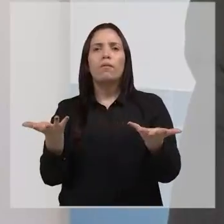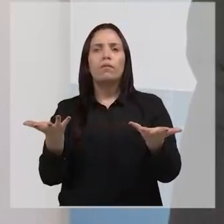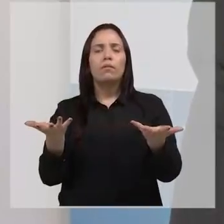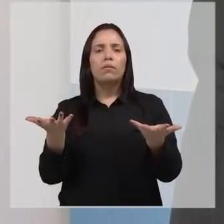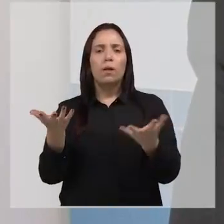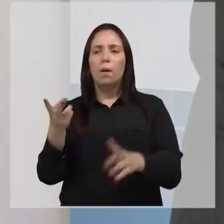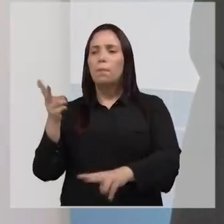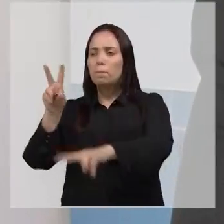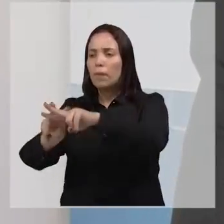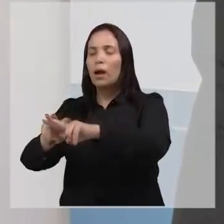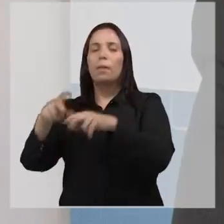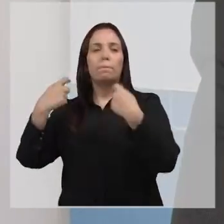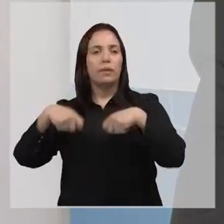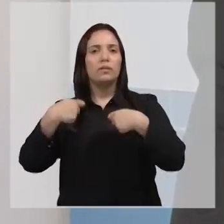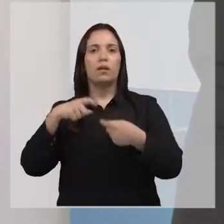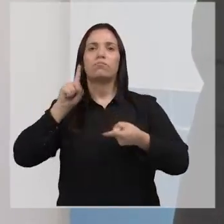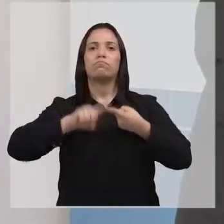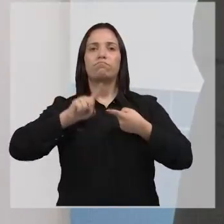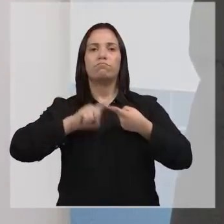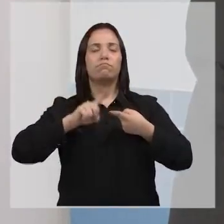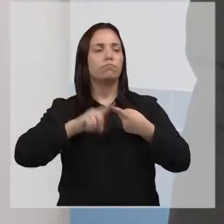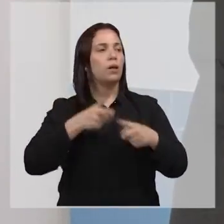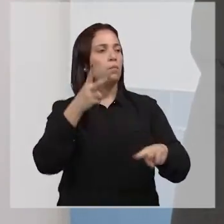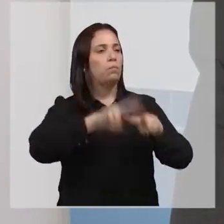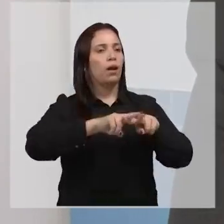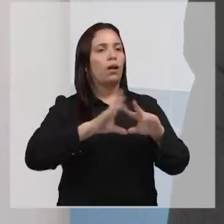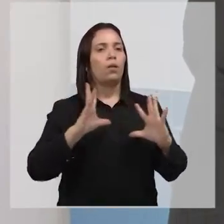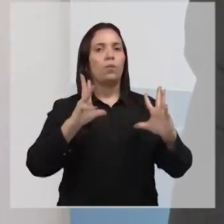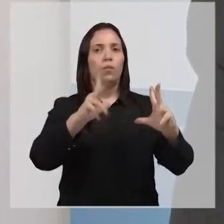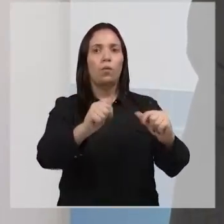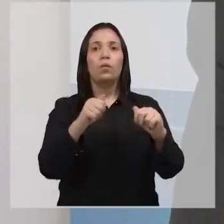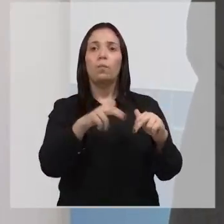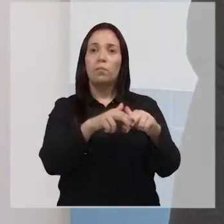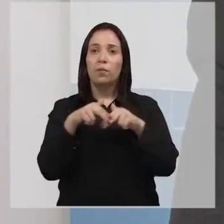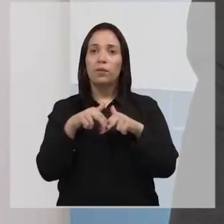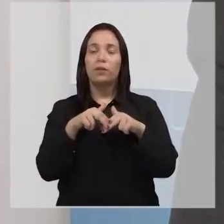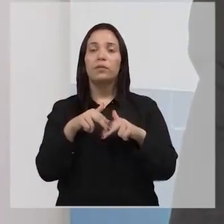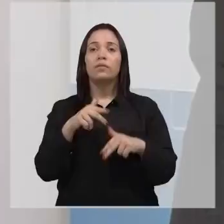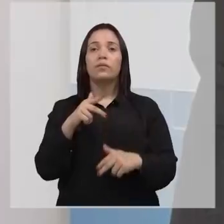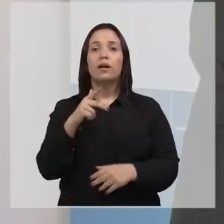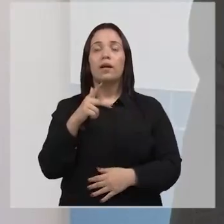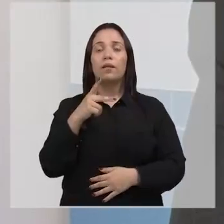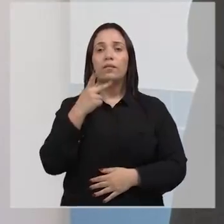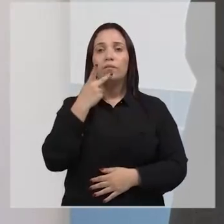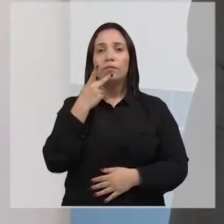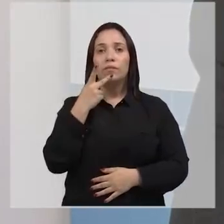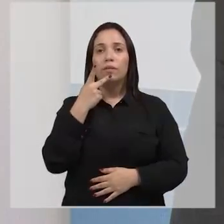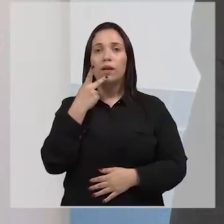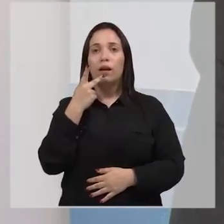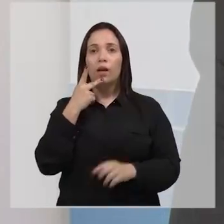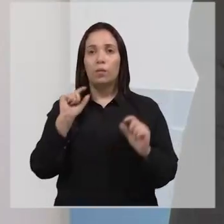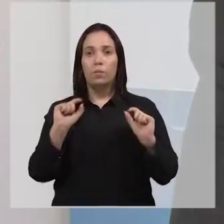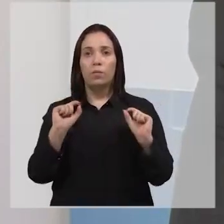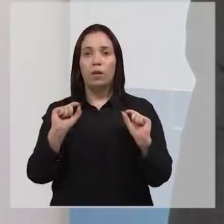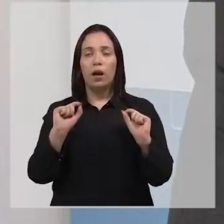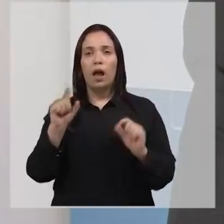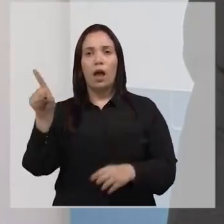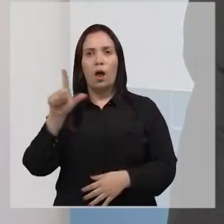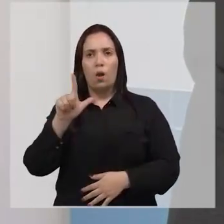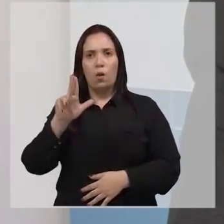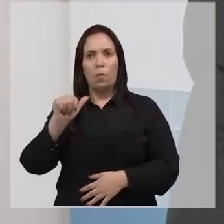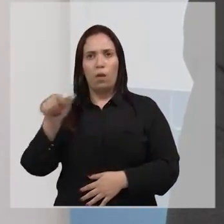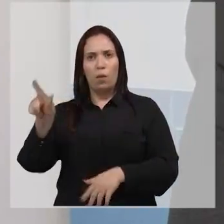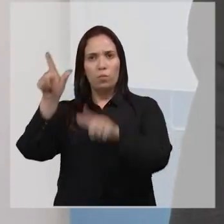me prenderam, porque não prenderam os outros ladrões. Em cima desse mantra, se partiu para dizer que o Lula é